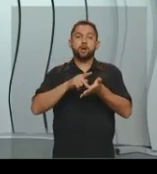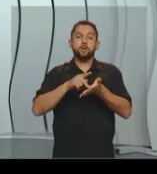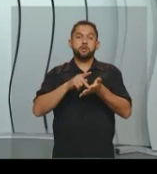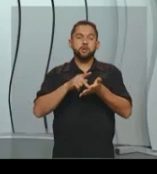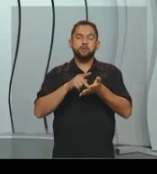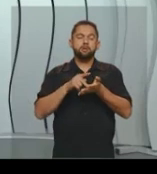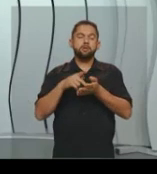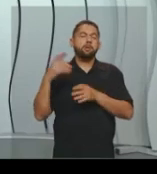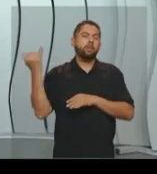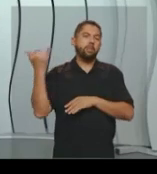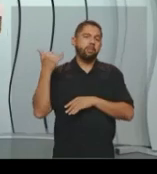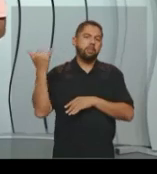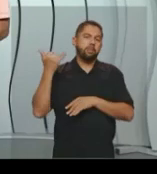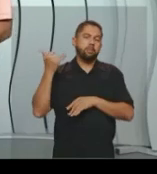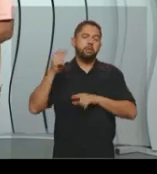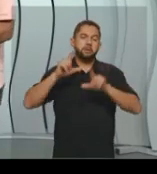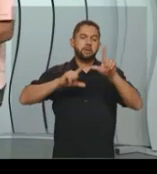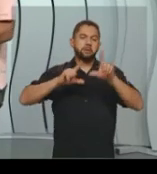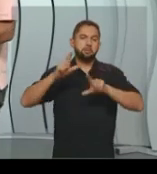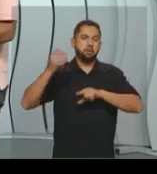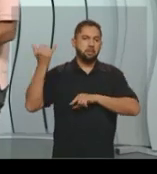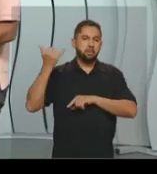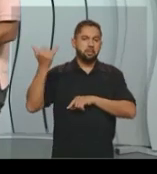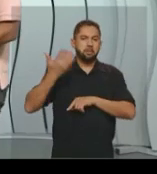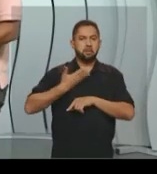amigo fala, etc.